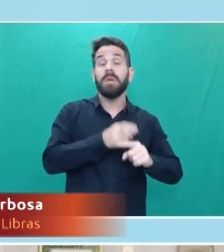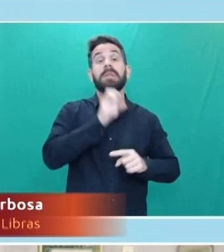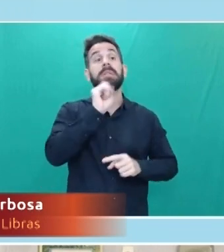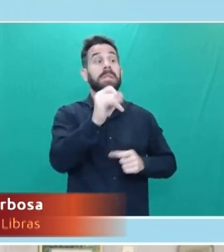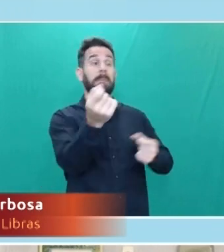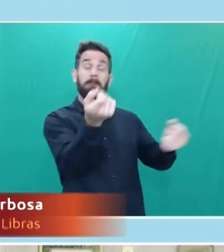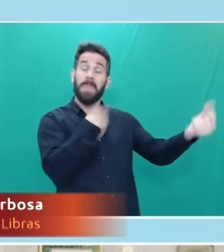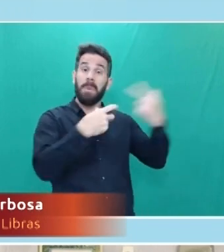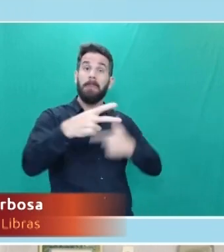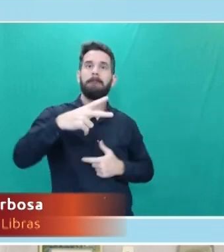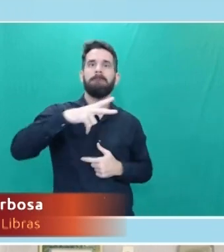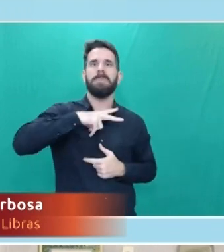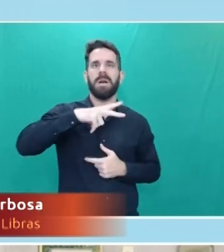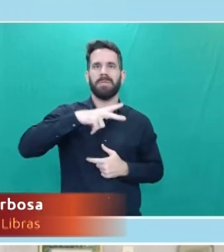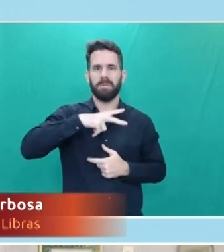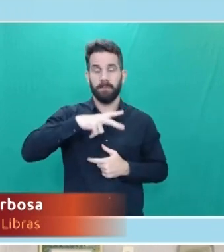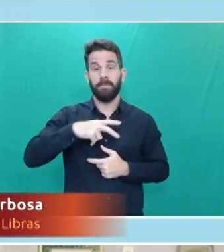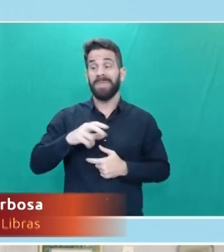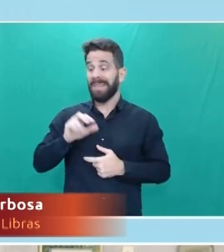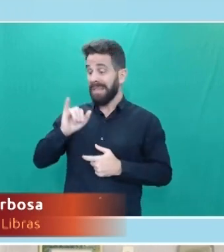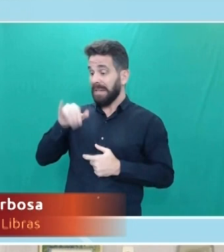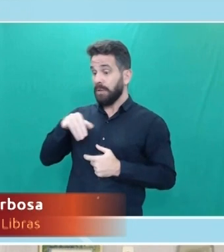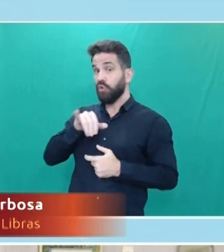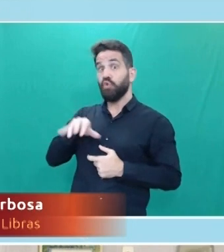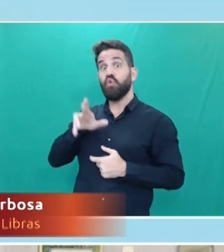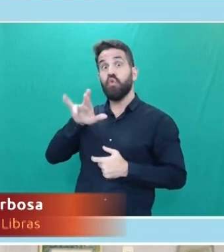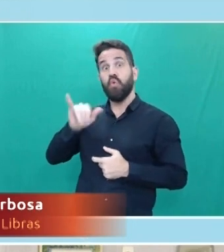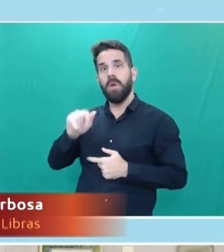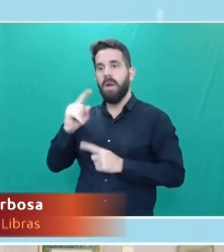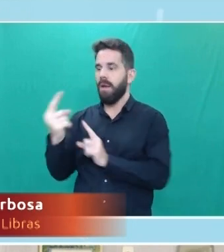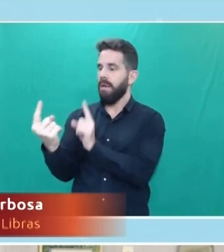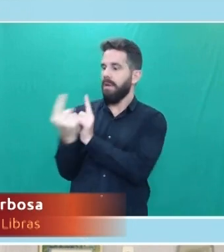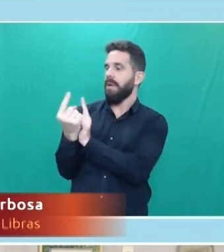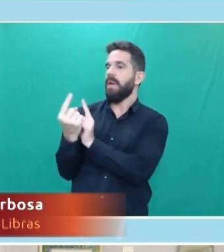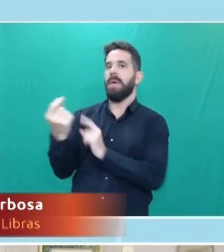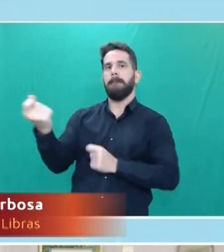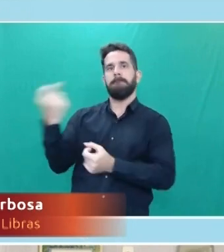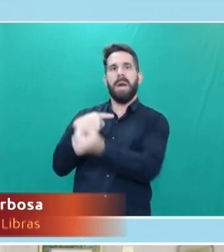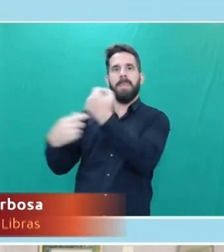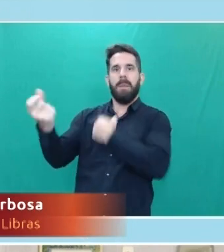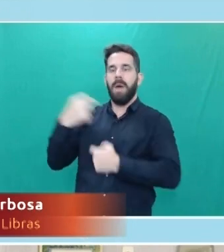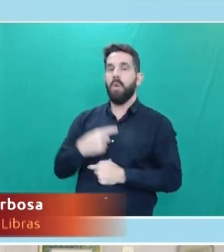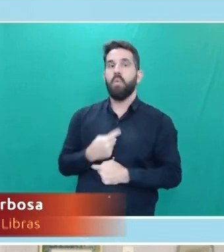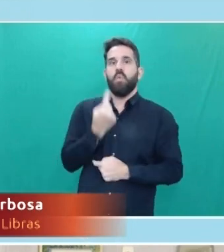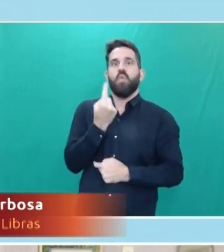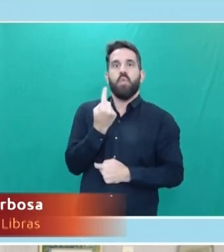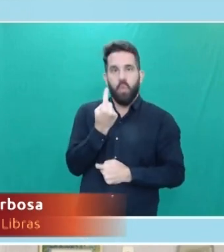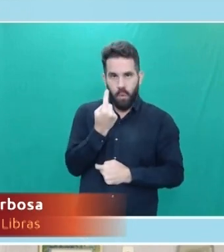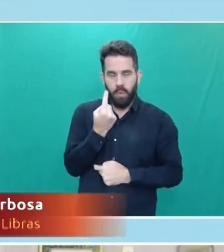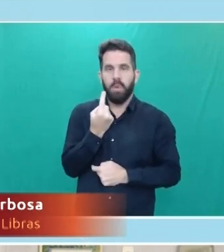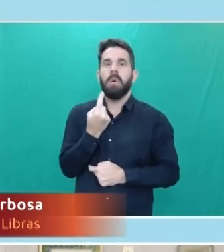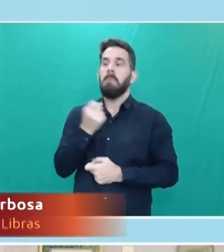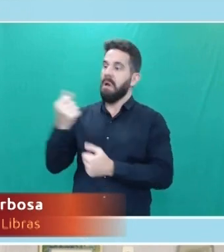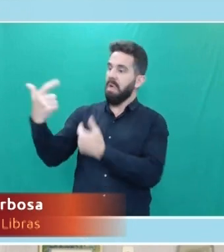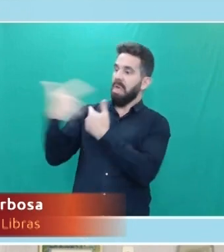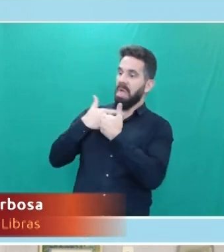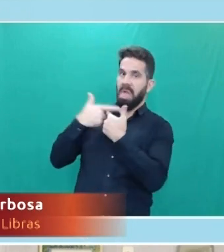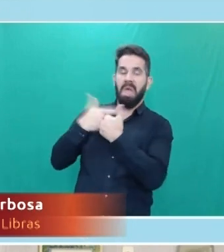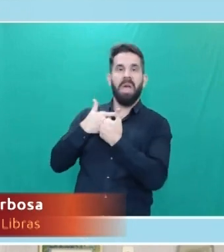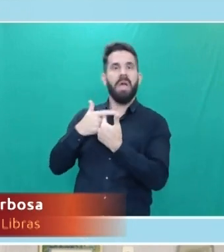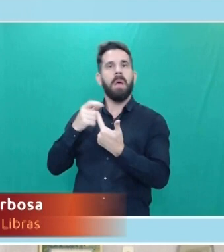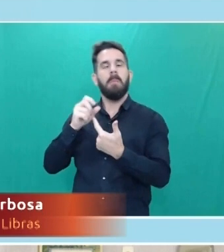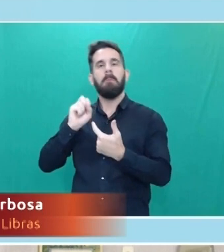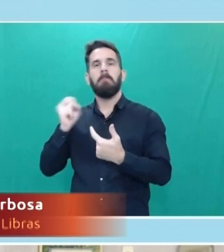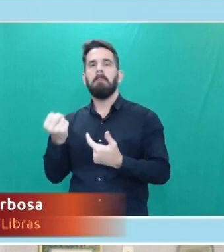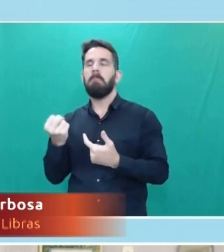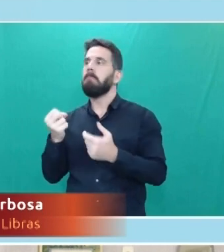que você falou, né? A injúria direcionada a uma pessoa específica, os xingamentos, aquilo que muitas vezes é tido como um desvio moral, uma